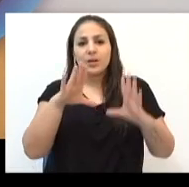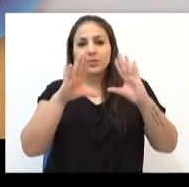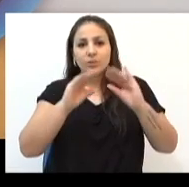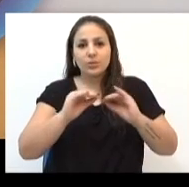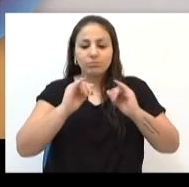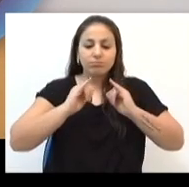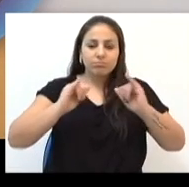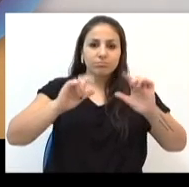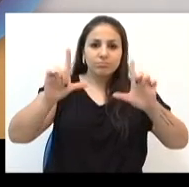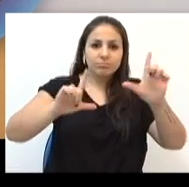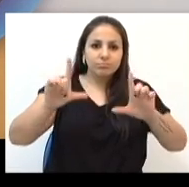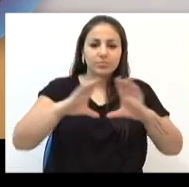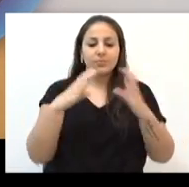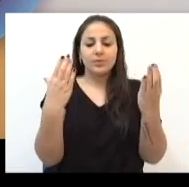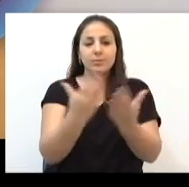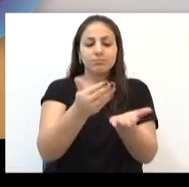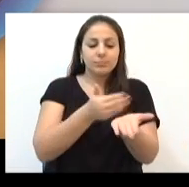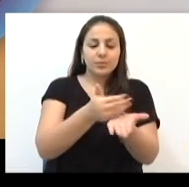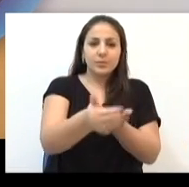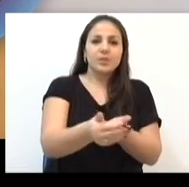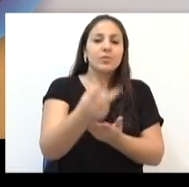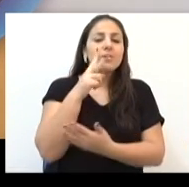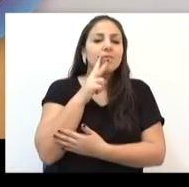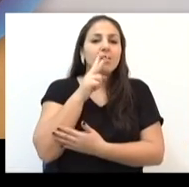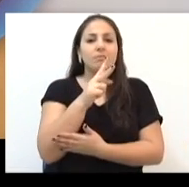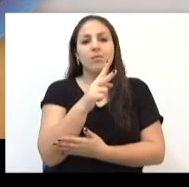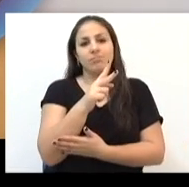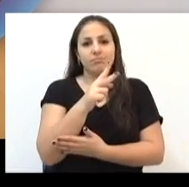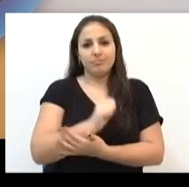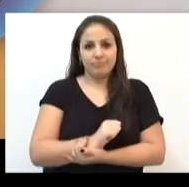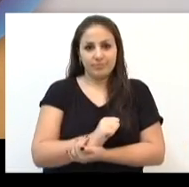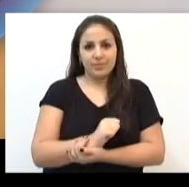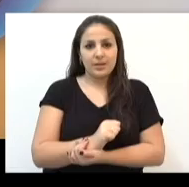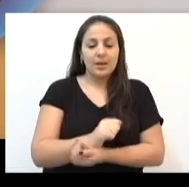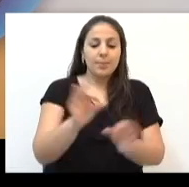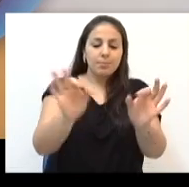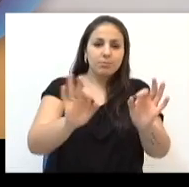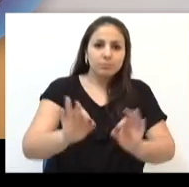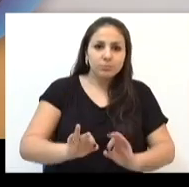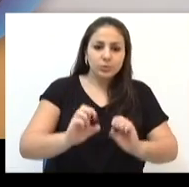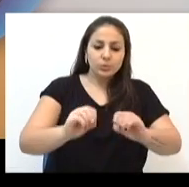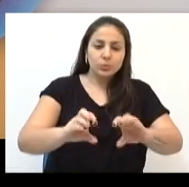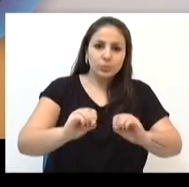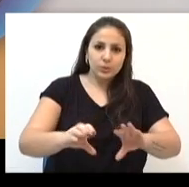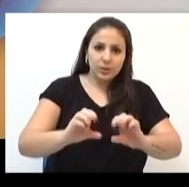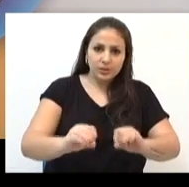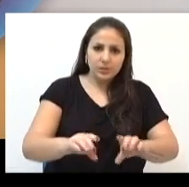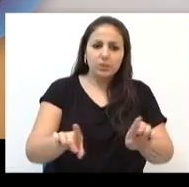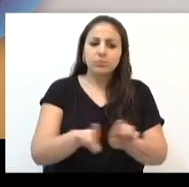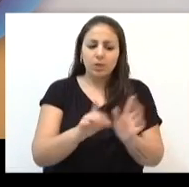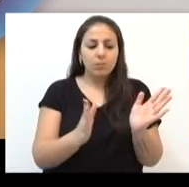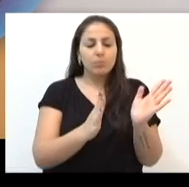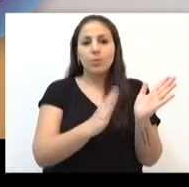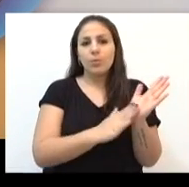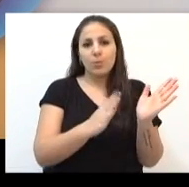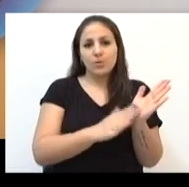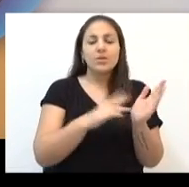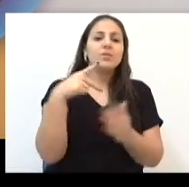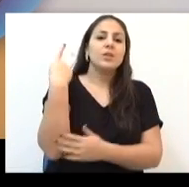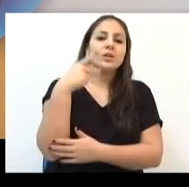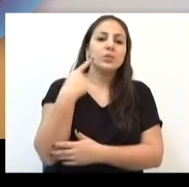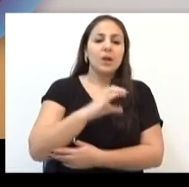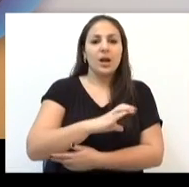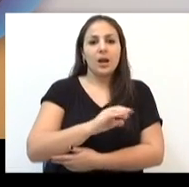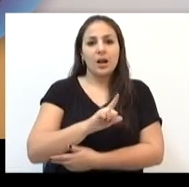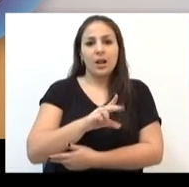Boa noite. O Jornal da Câmara está começando e você vai ver. Plano da Educação pauta grande expediente da